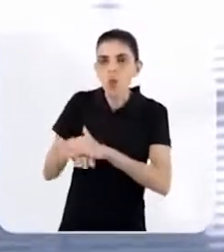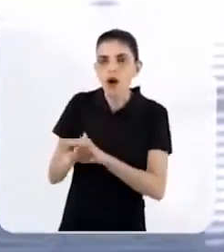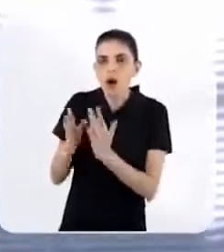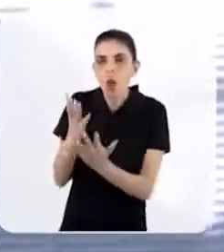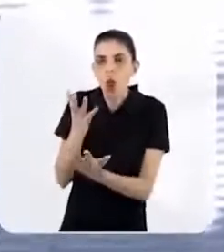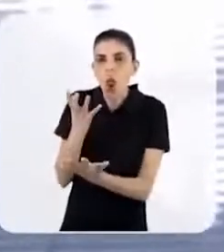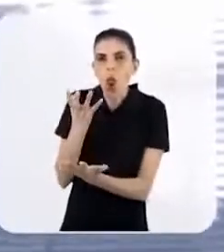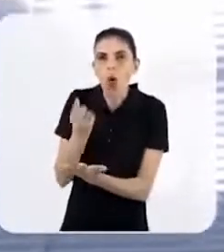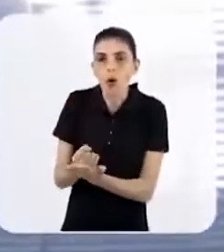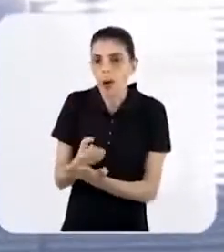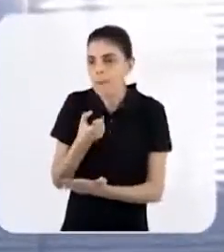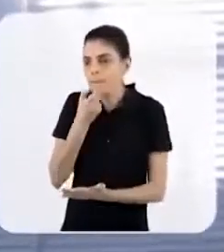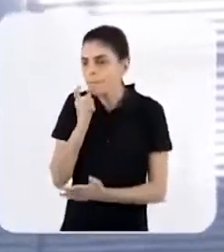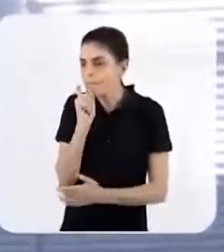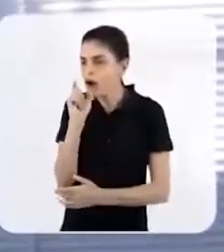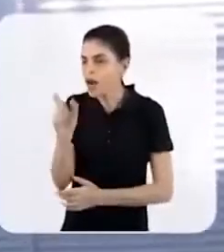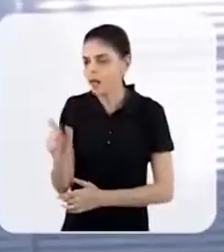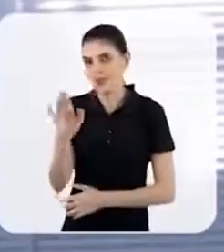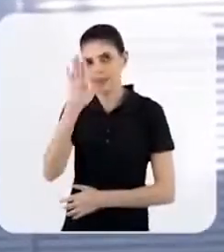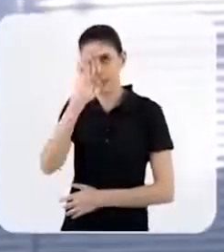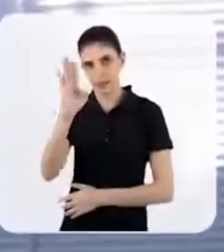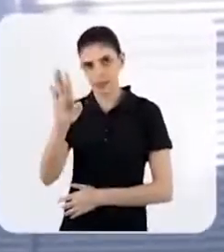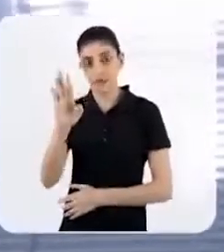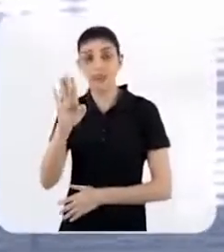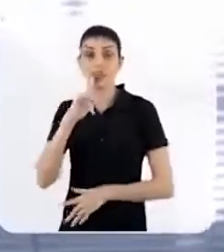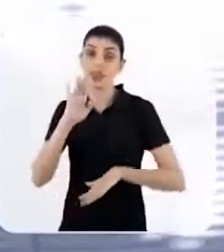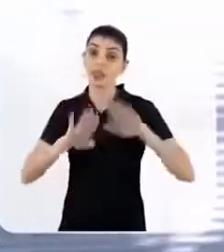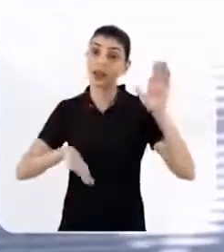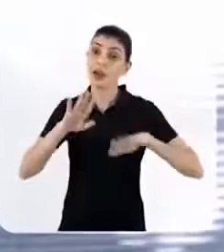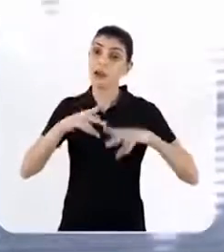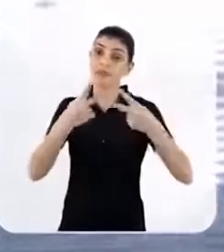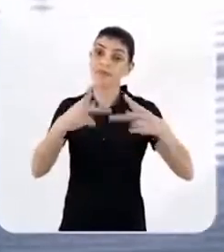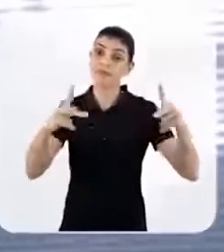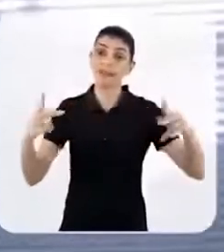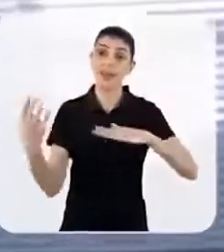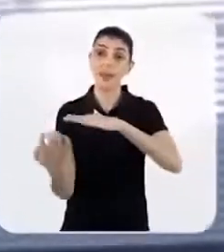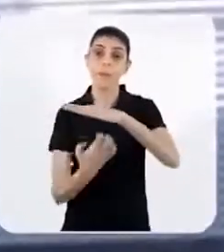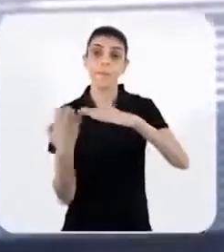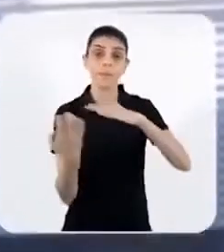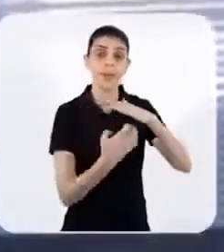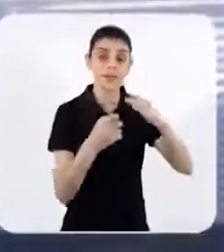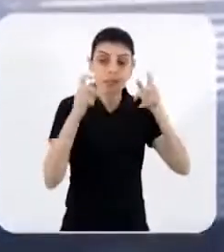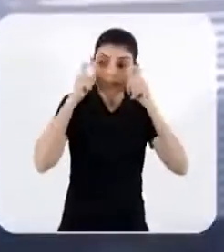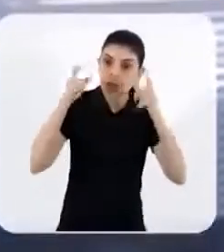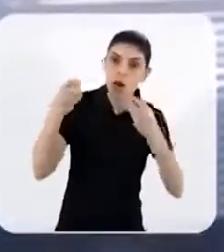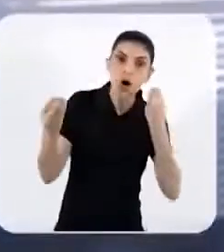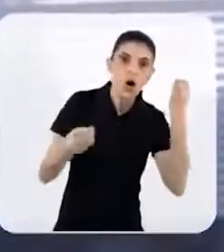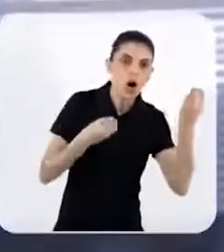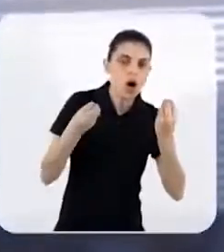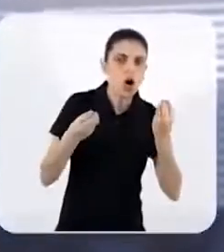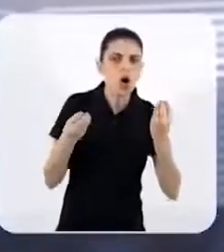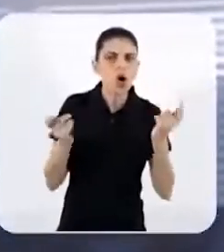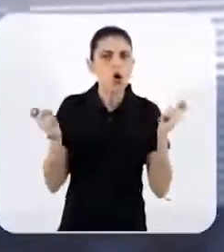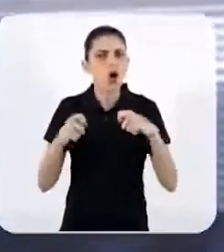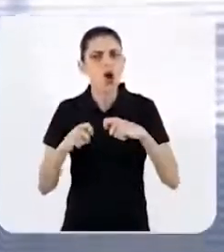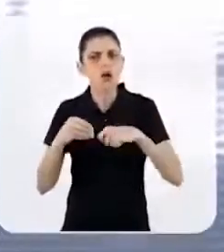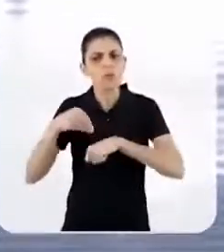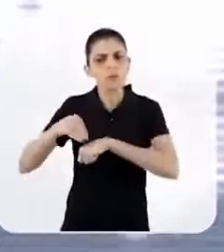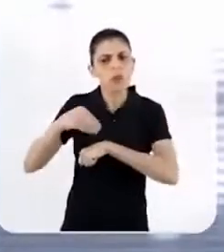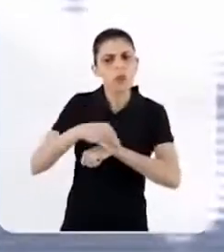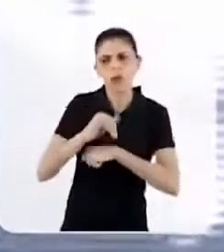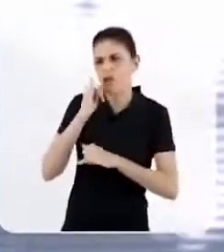simplesmente só é ativado quando eu falo uma palavra-chave. Aí vai depender de cada empresa a forma como vai tratar